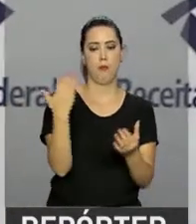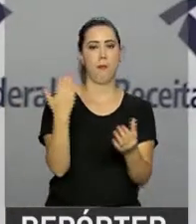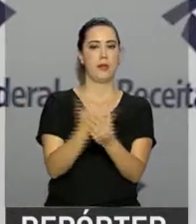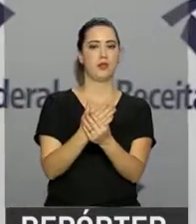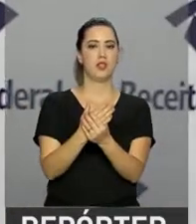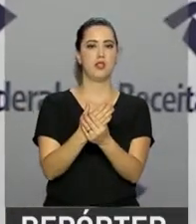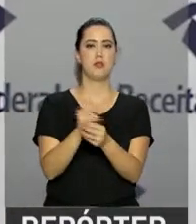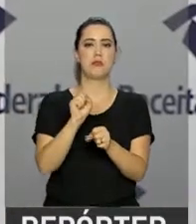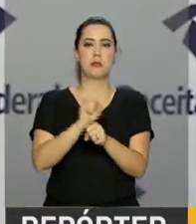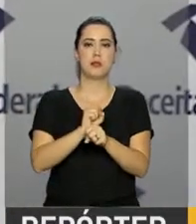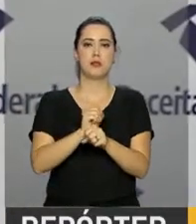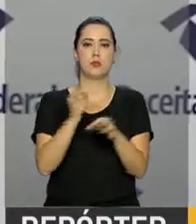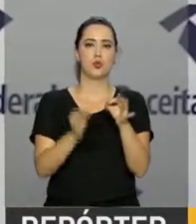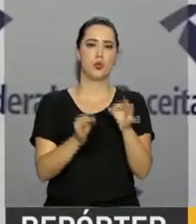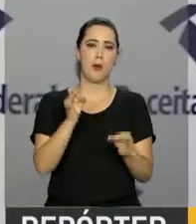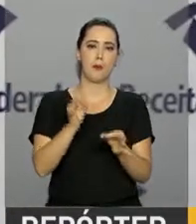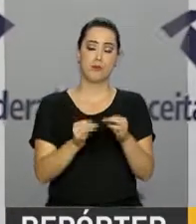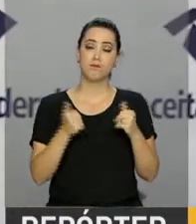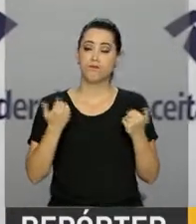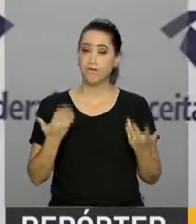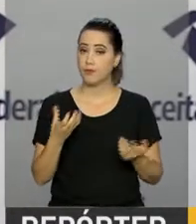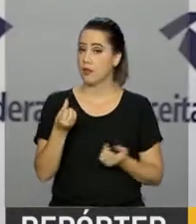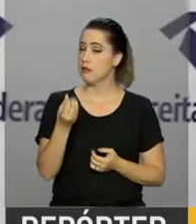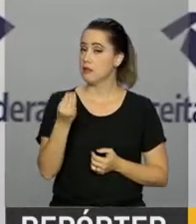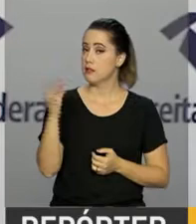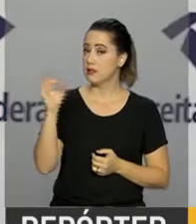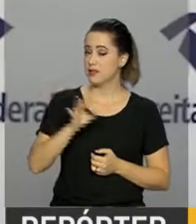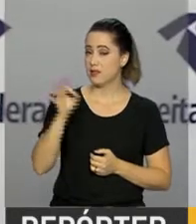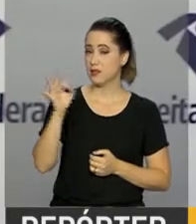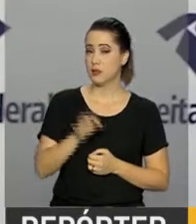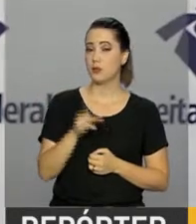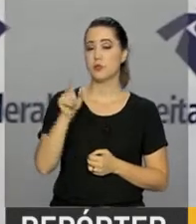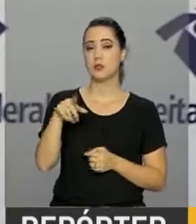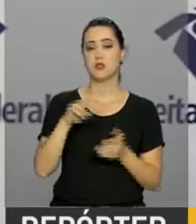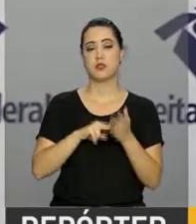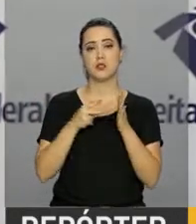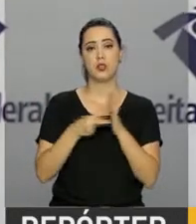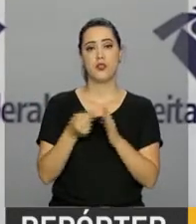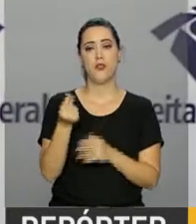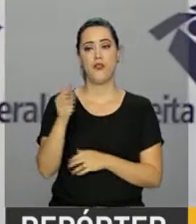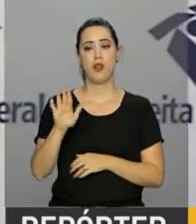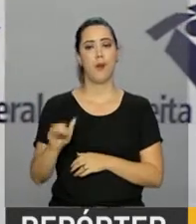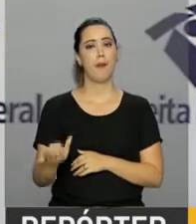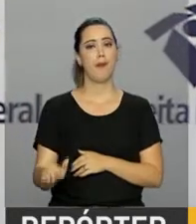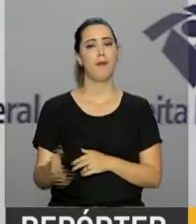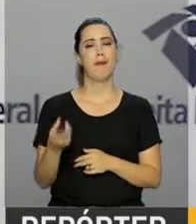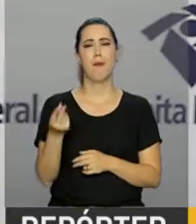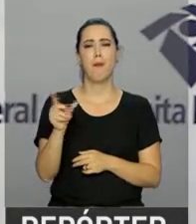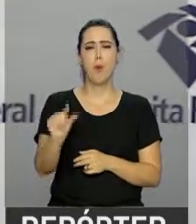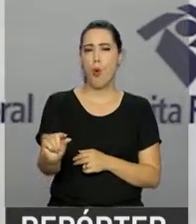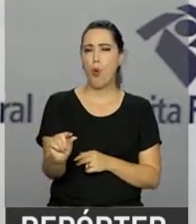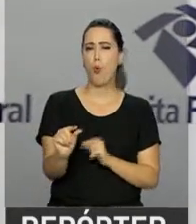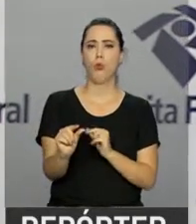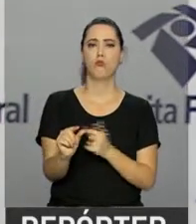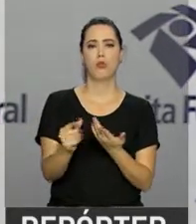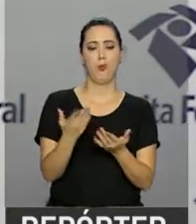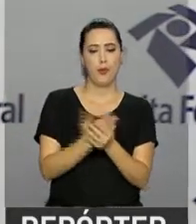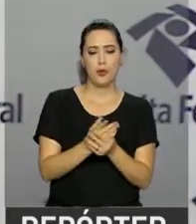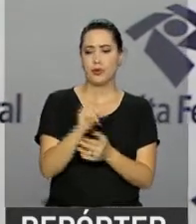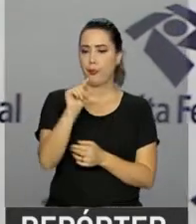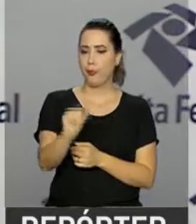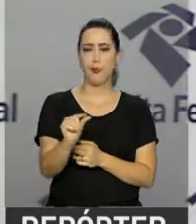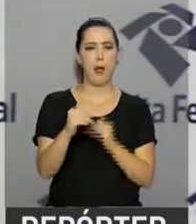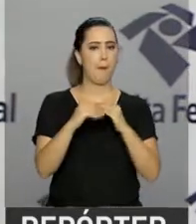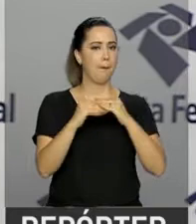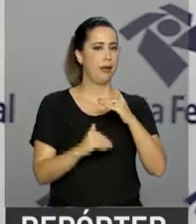administrativa dos quais 60 por cento equivale a processos de baixo valor e baixa complexidade ou seja processo abaixo 20